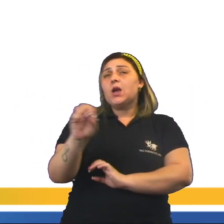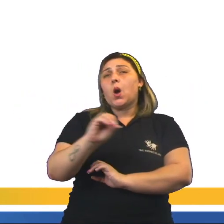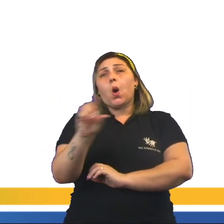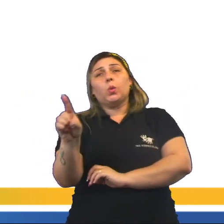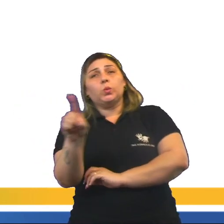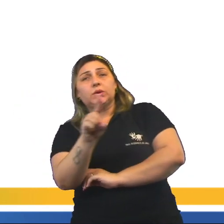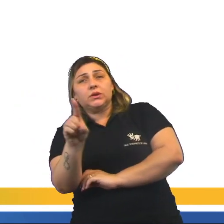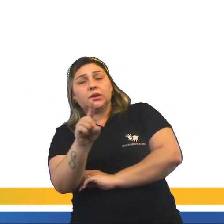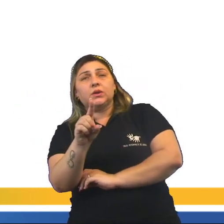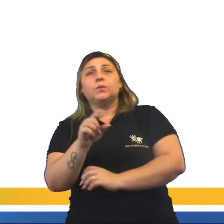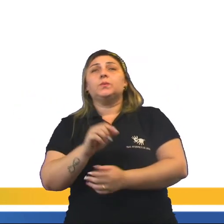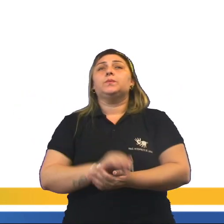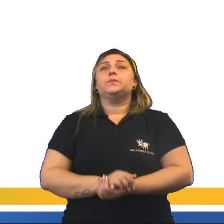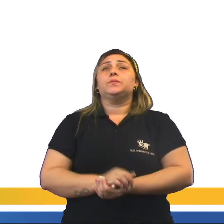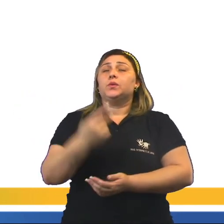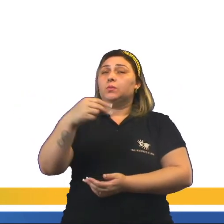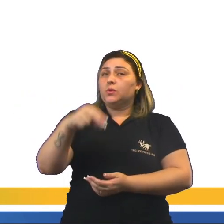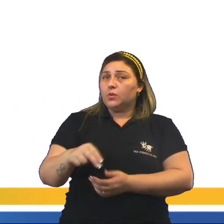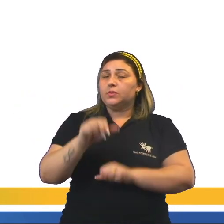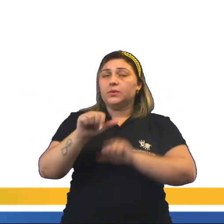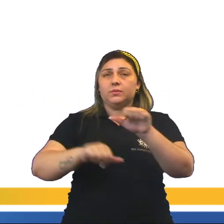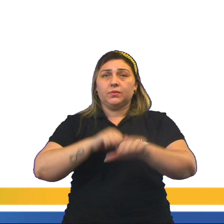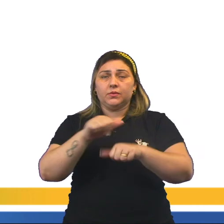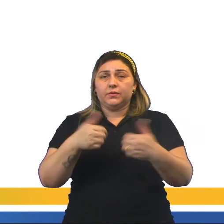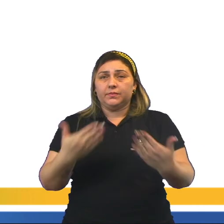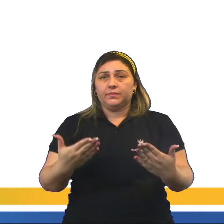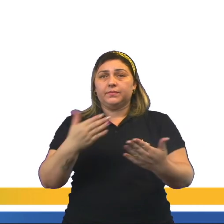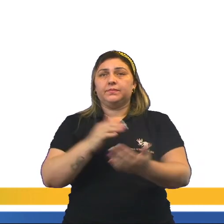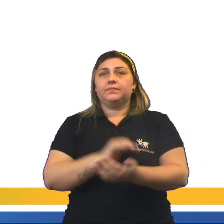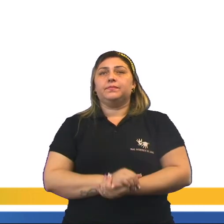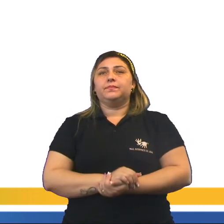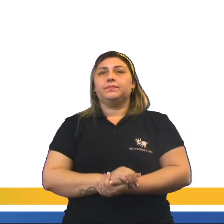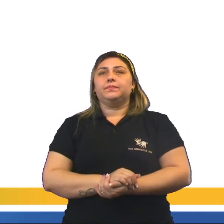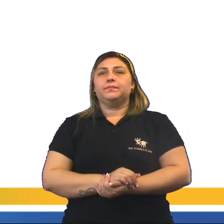única coisa que eu alterei aí foram os pronomes. Então,